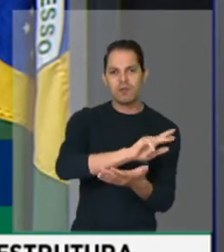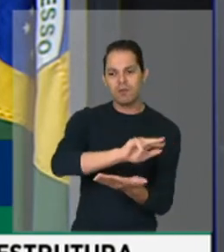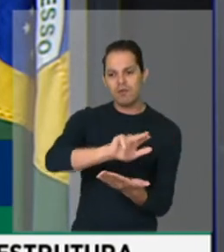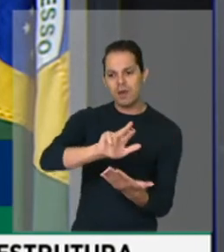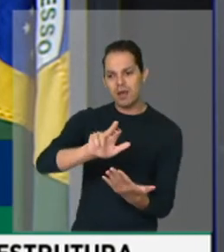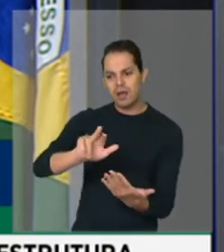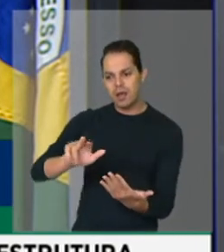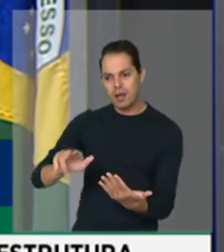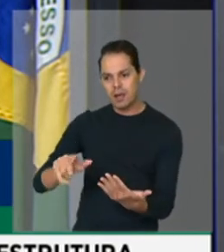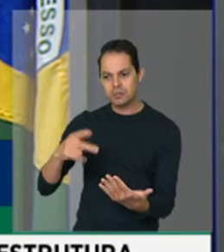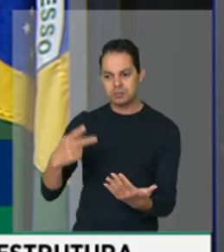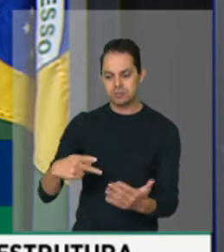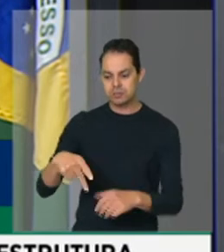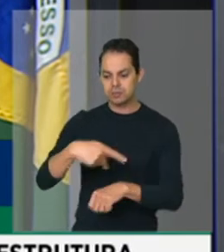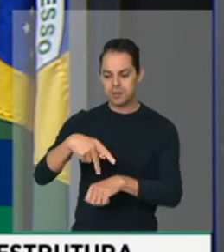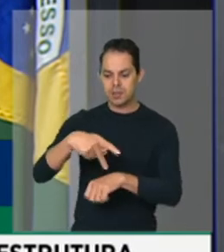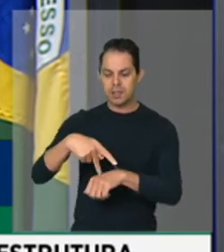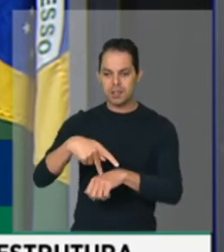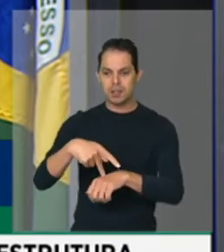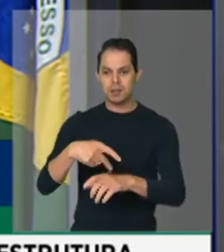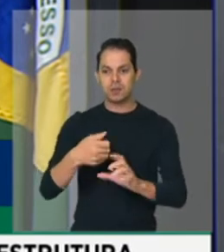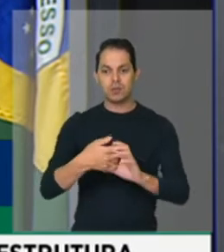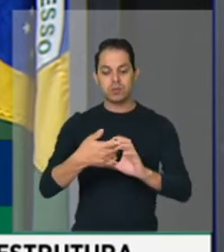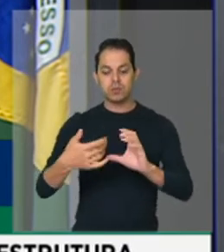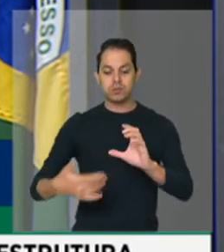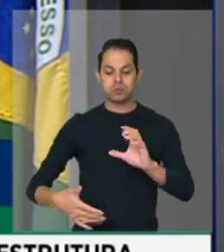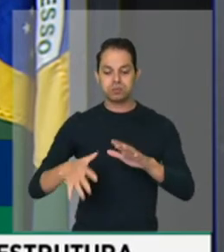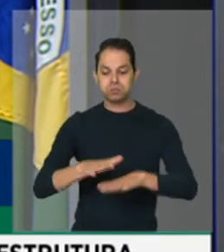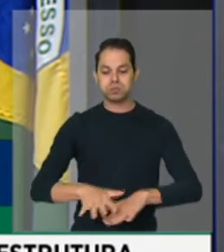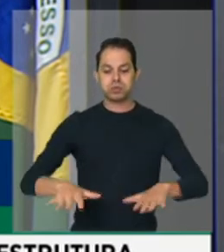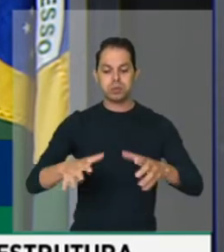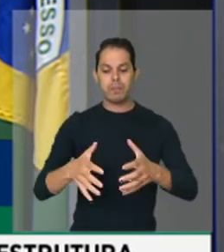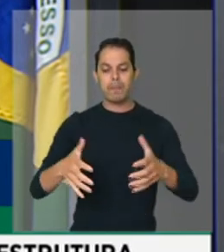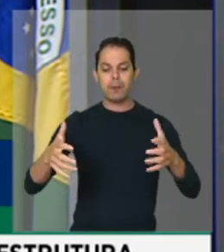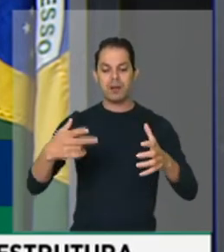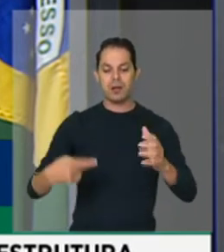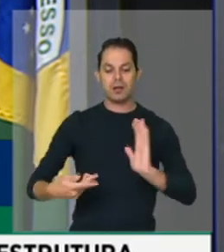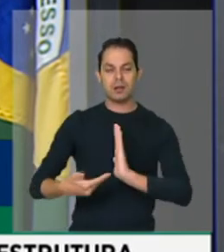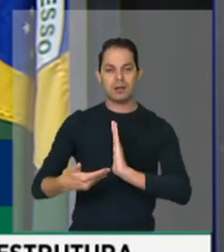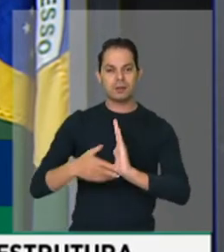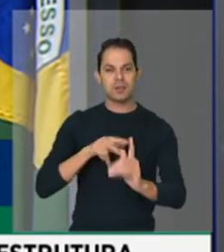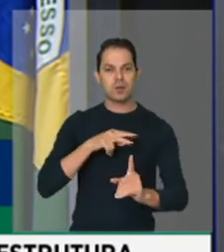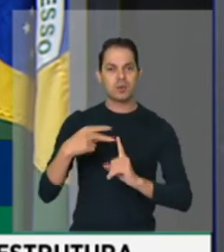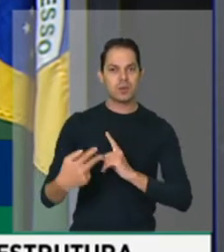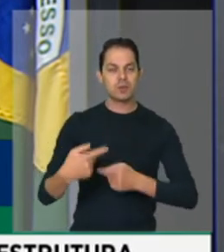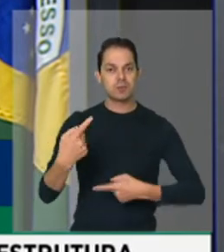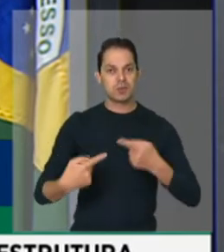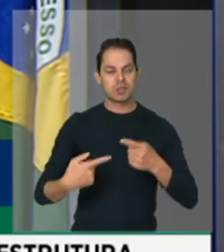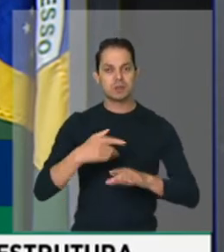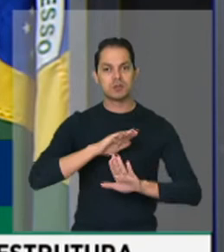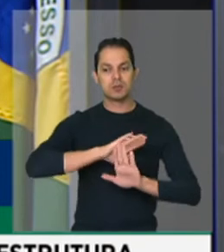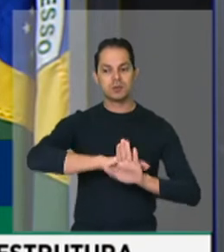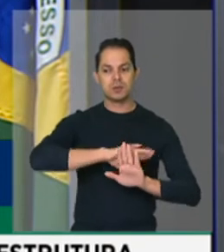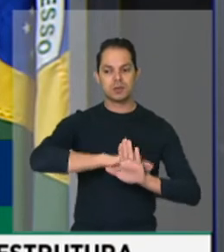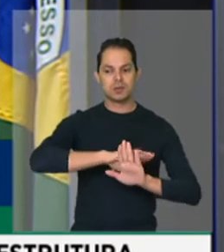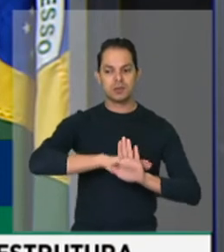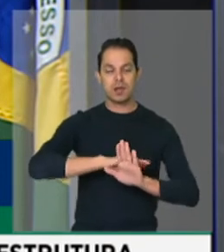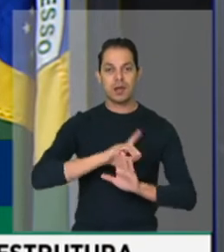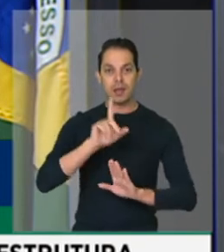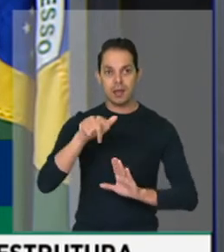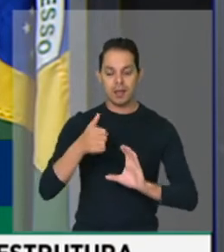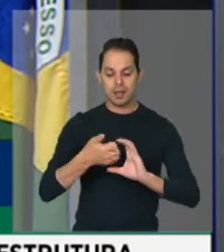país, do espectro amplo que tem essa casa, do ponto de vista político e ideológico, o que